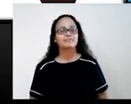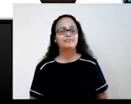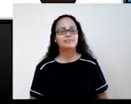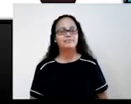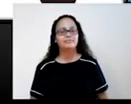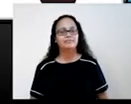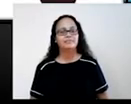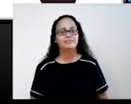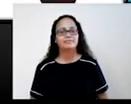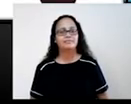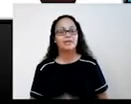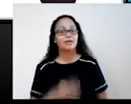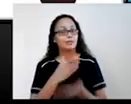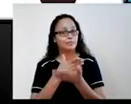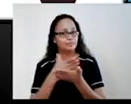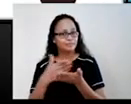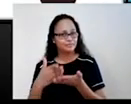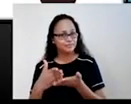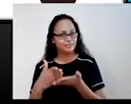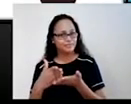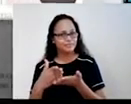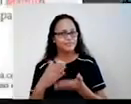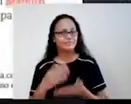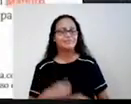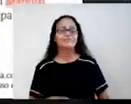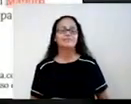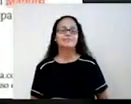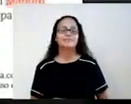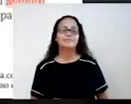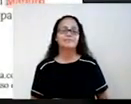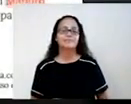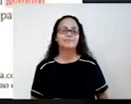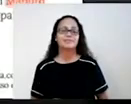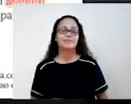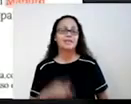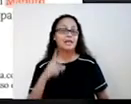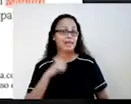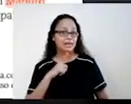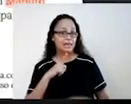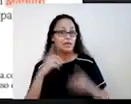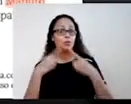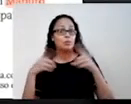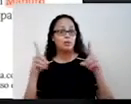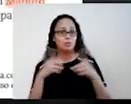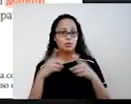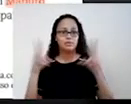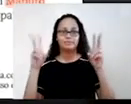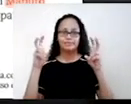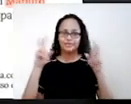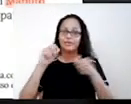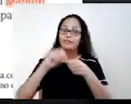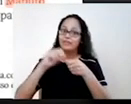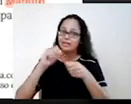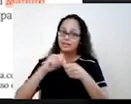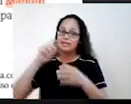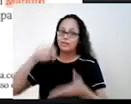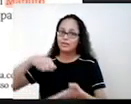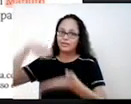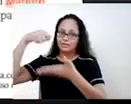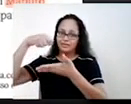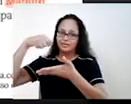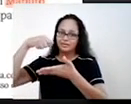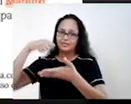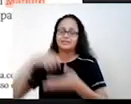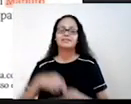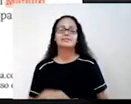certo? Para esquentar, então, vamos lá. Aqui tem uma música que se chama Fazendo as Malas e é do Martinho da